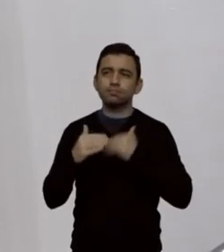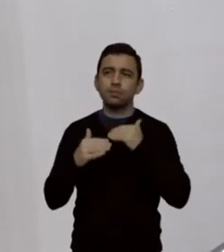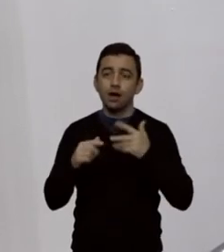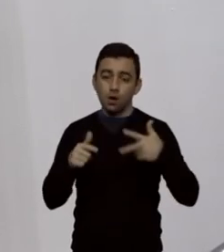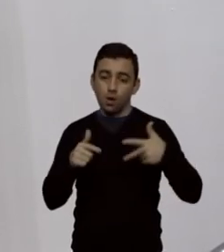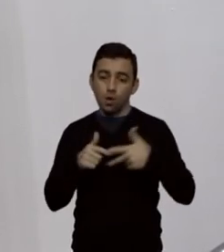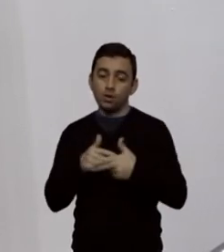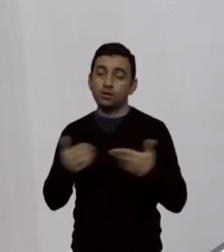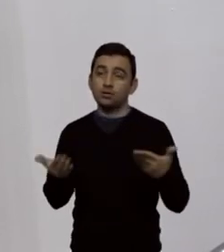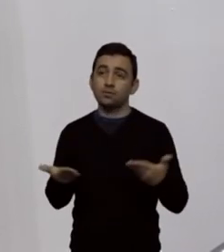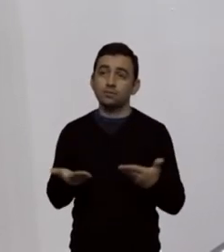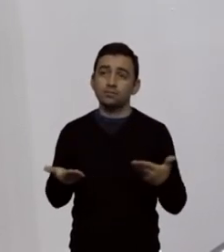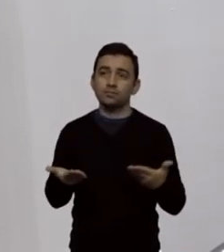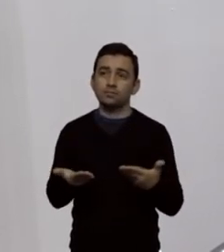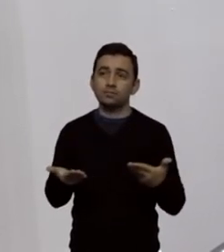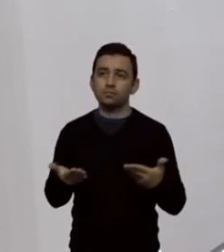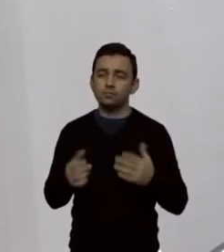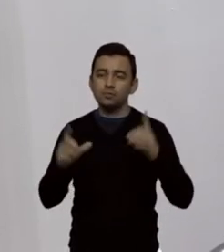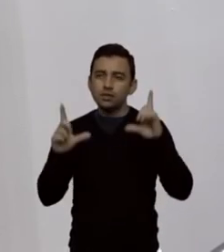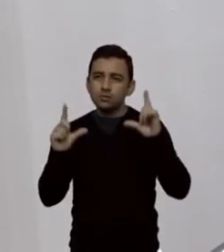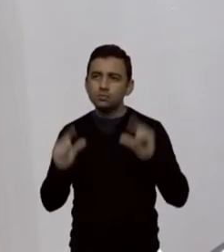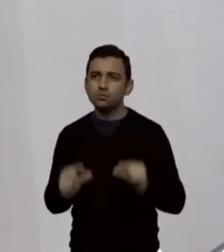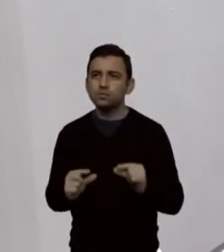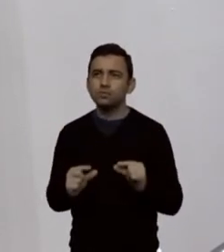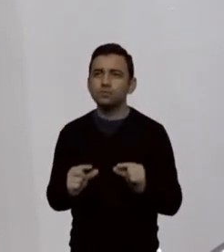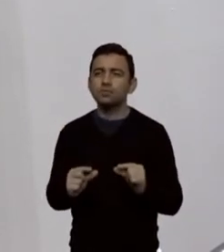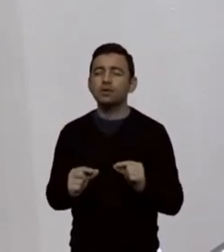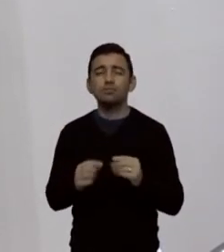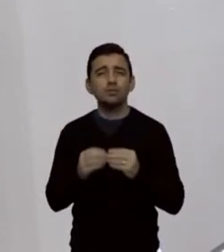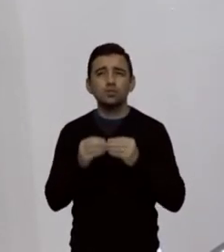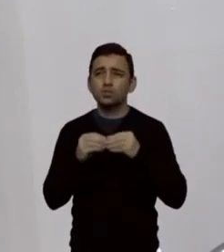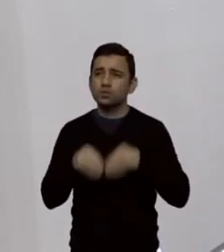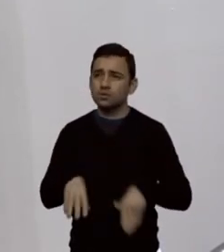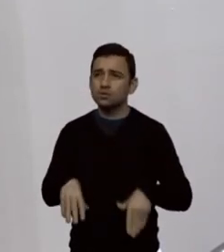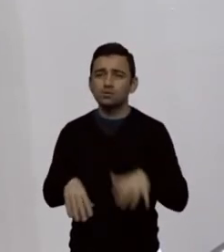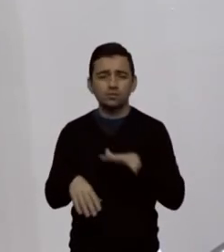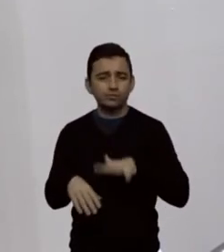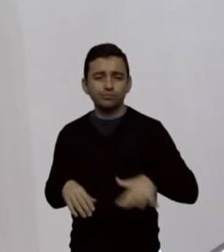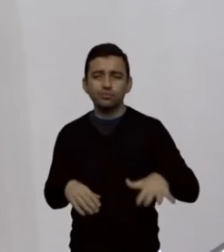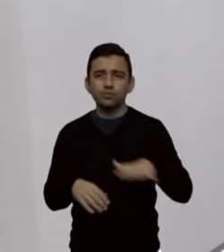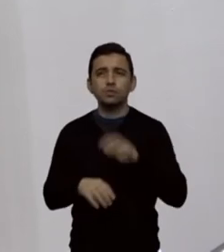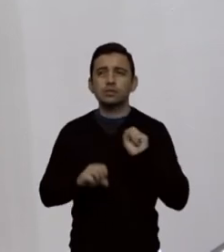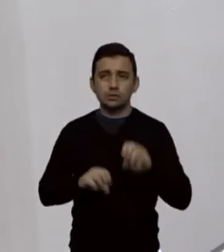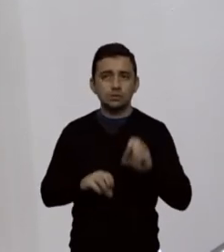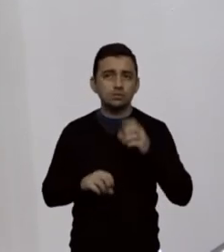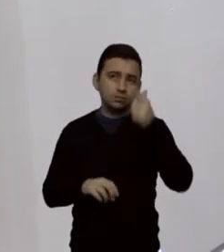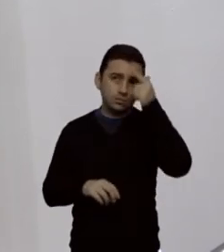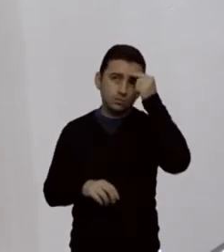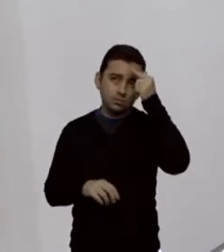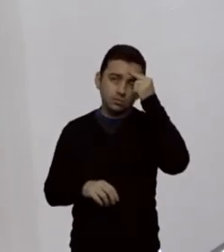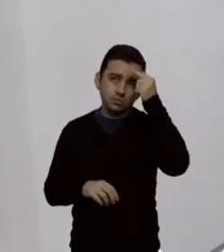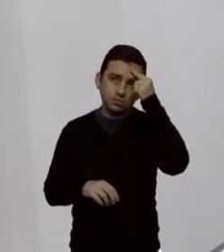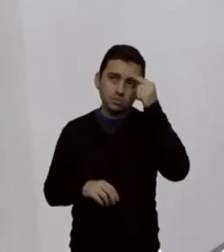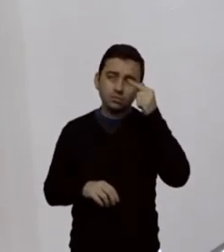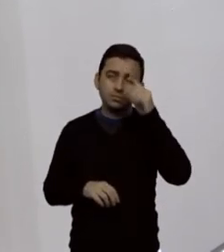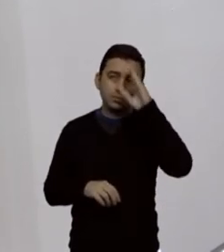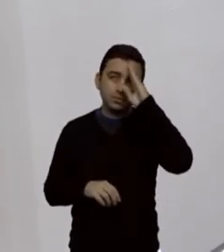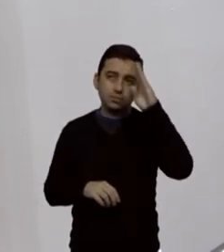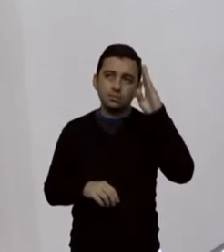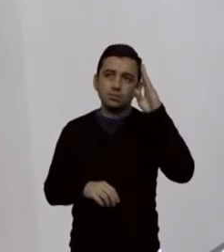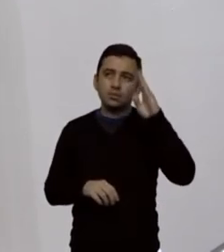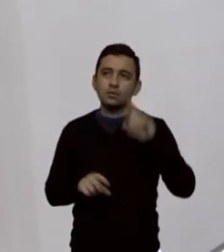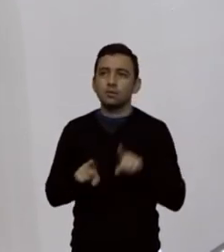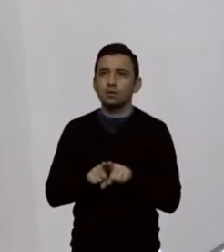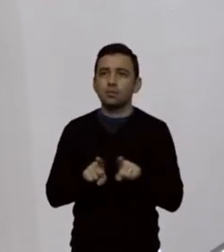corte essa a tradução ela vem prejudicar sobremaneira o ensino superior e aqui especificamente falando